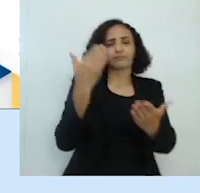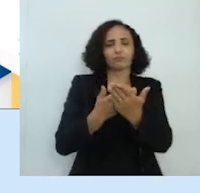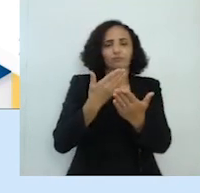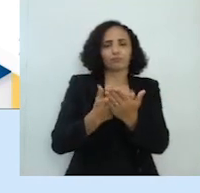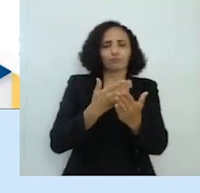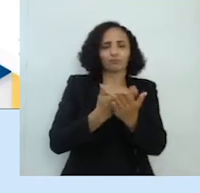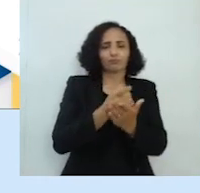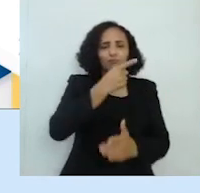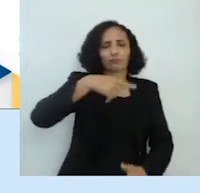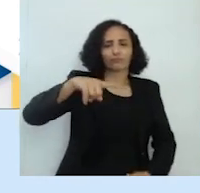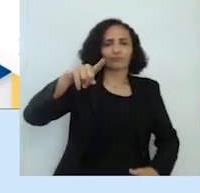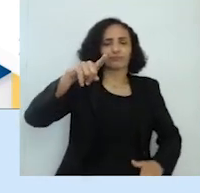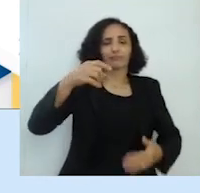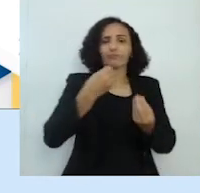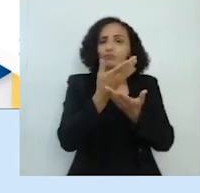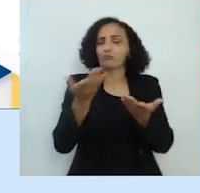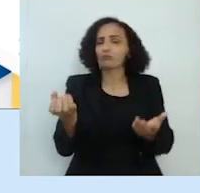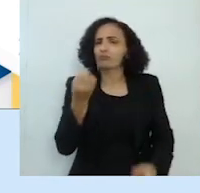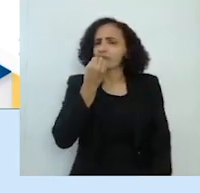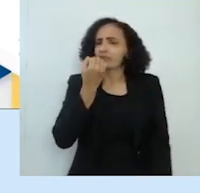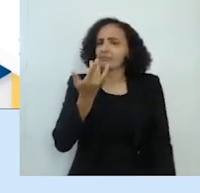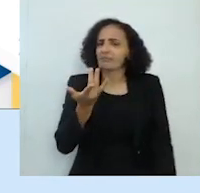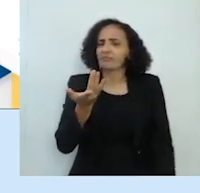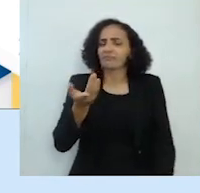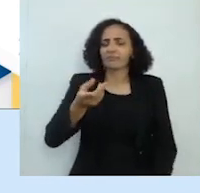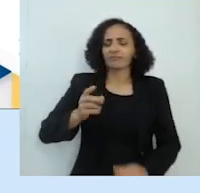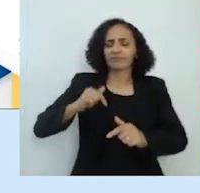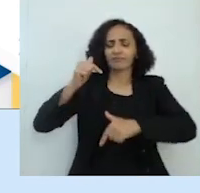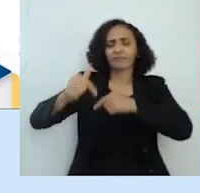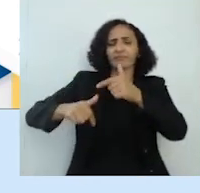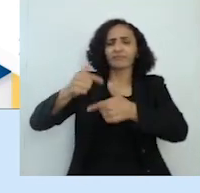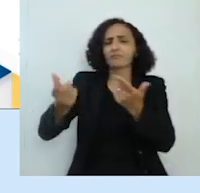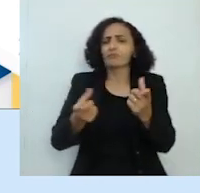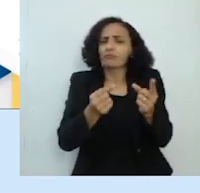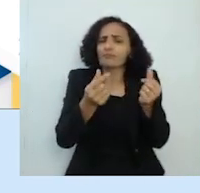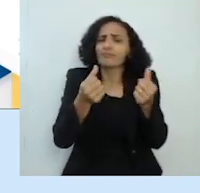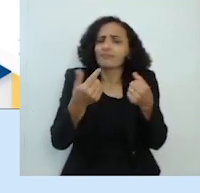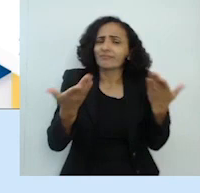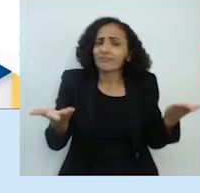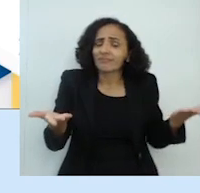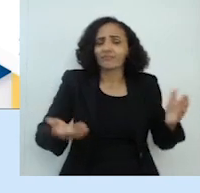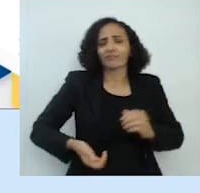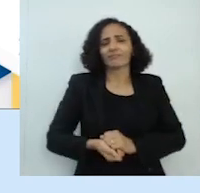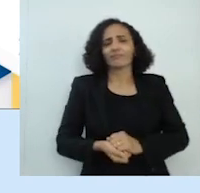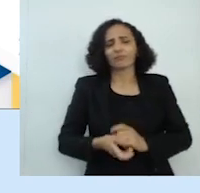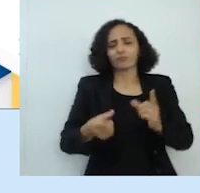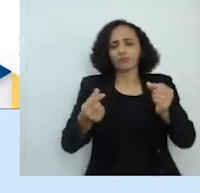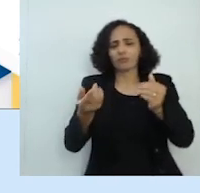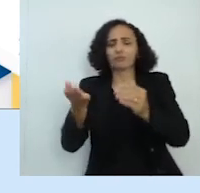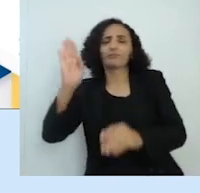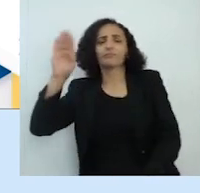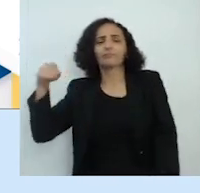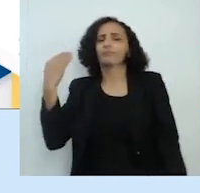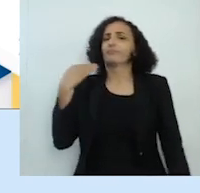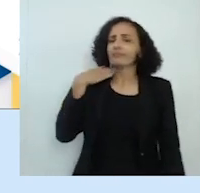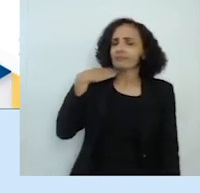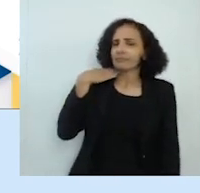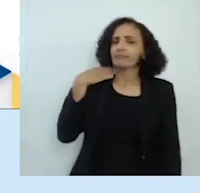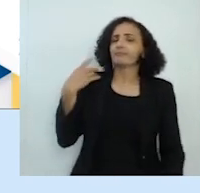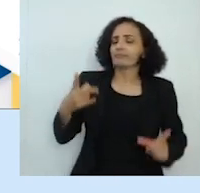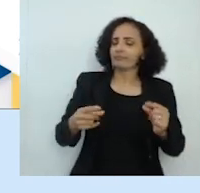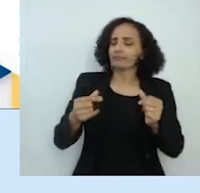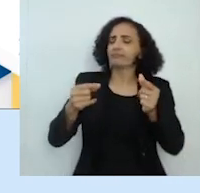as multinacionais, professores, corporações, onde é que vão botar o dinheirinho? No banco. Capitalismo